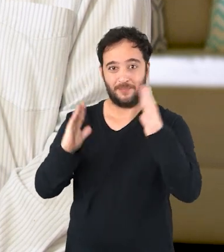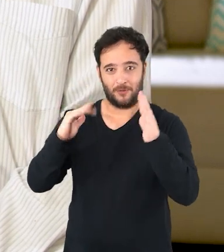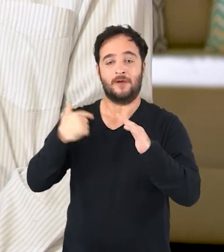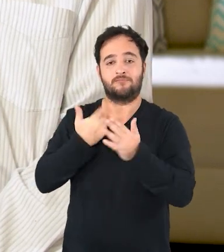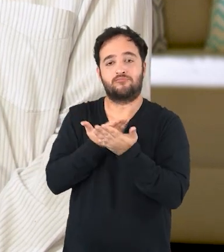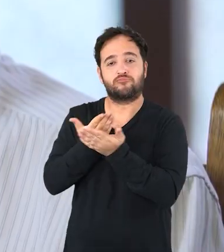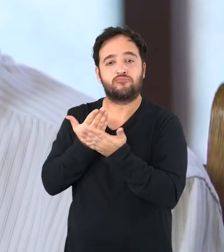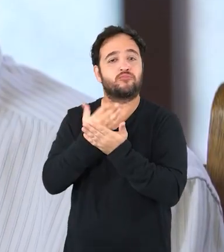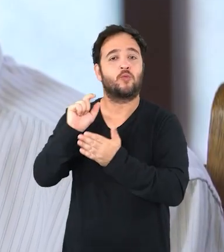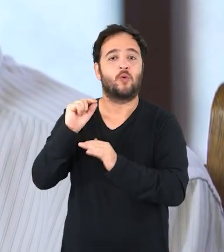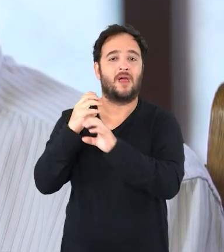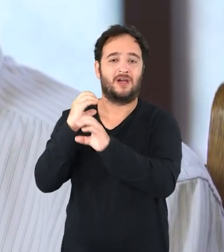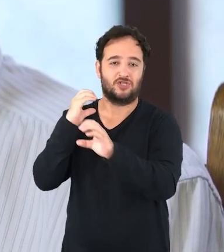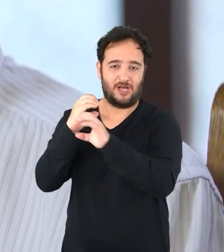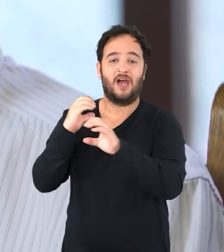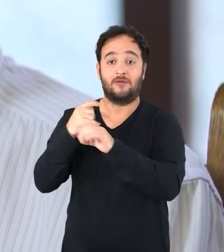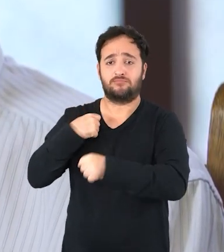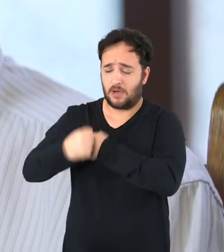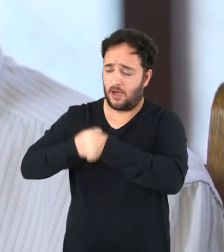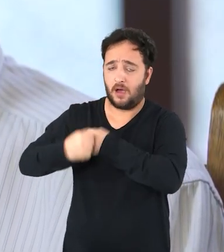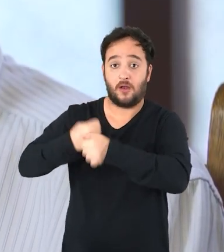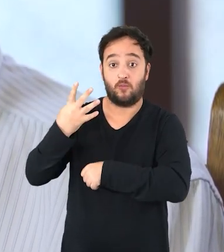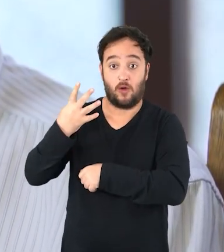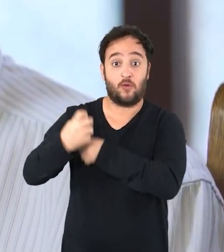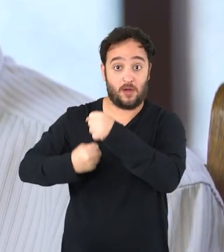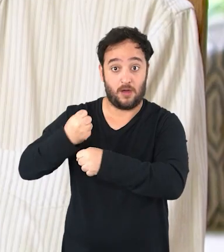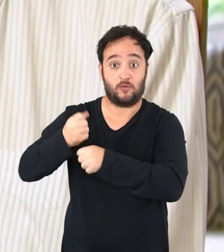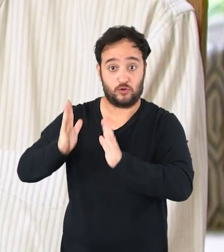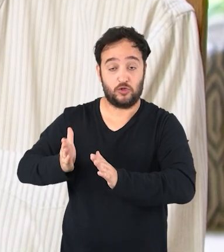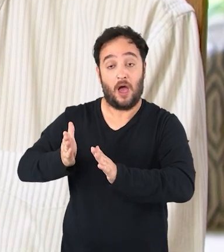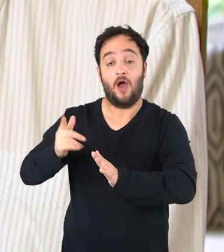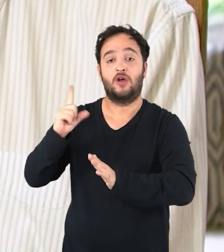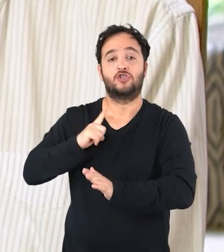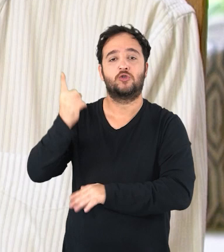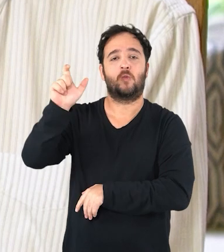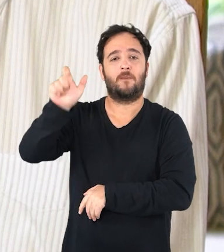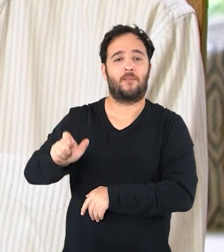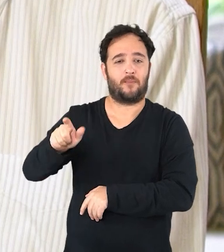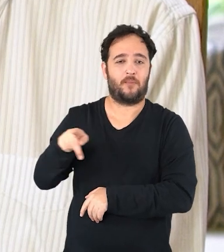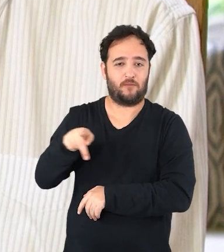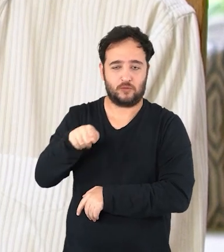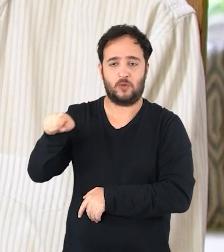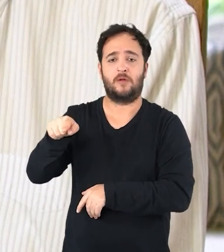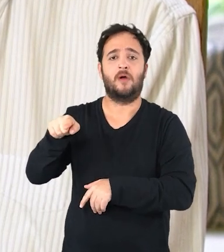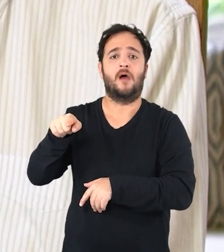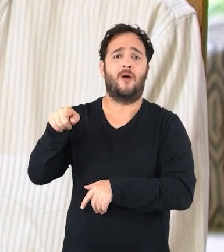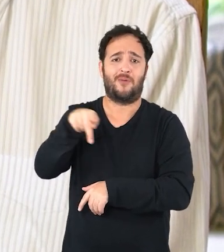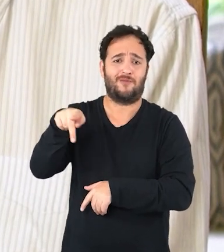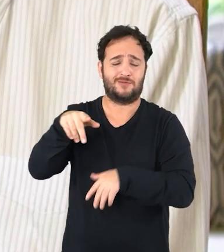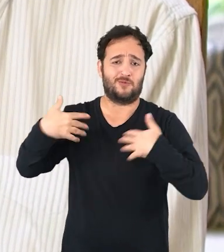de engenharia, já no quarto ano da escola, eu tive um professor de